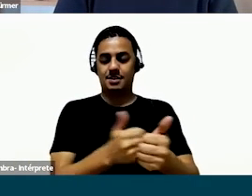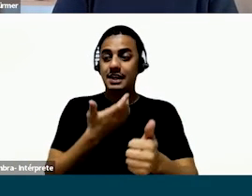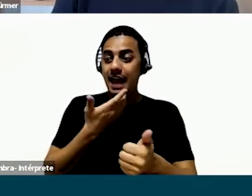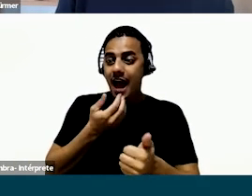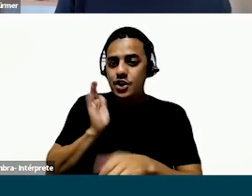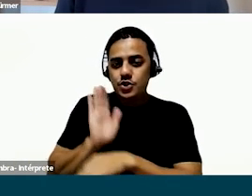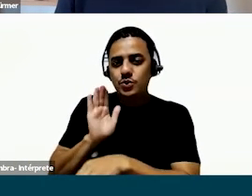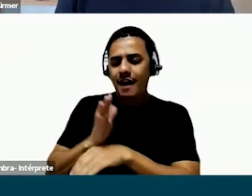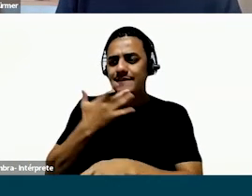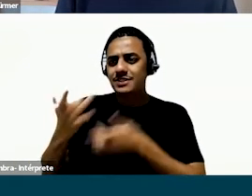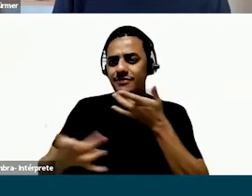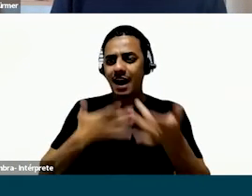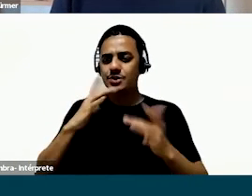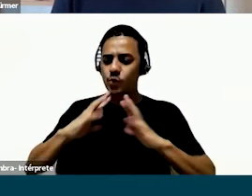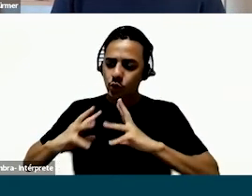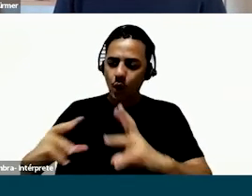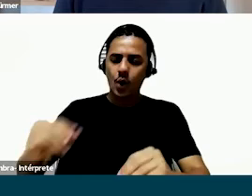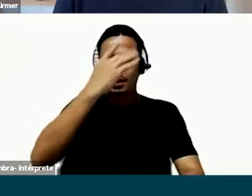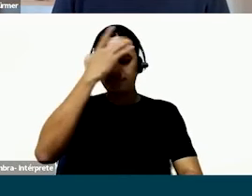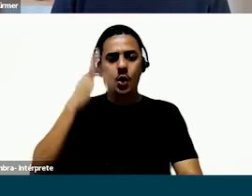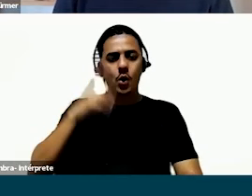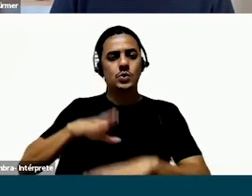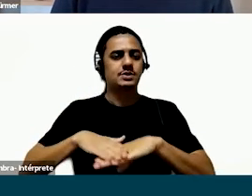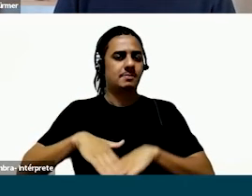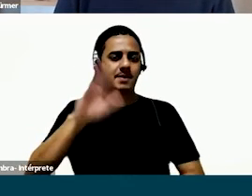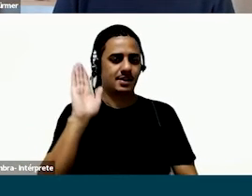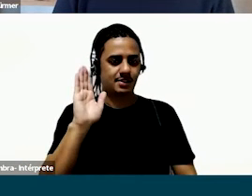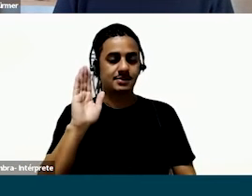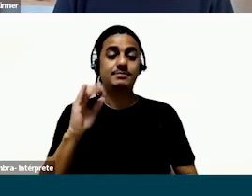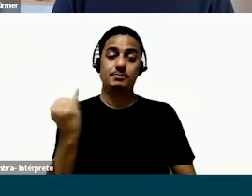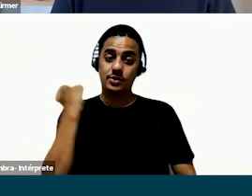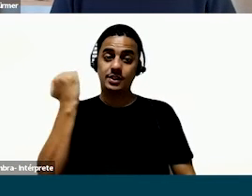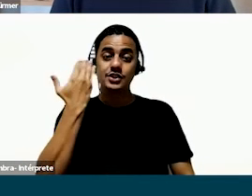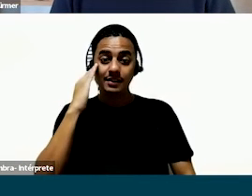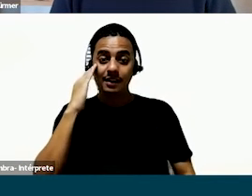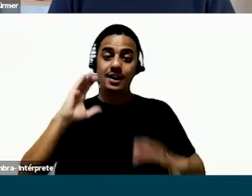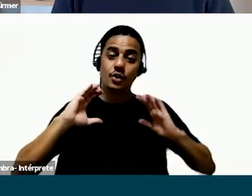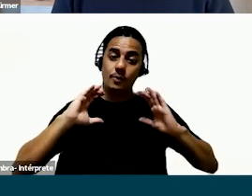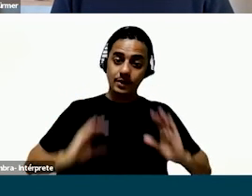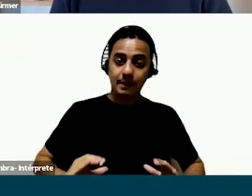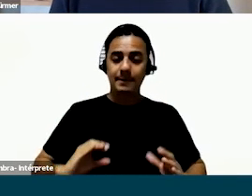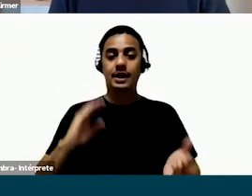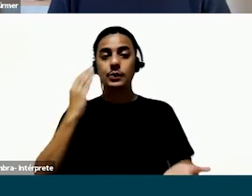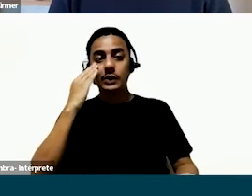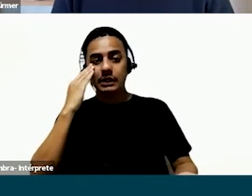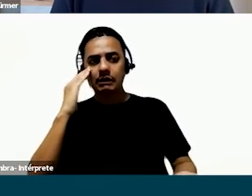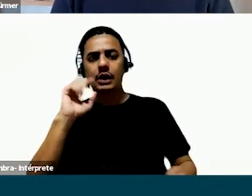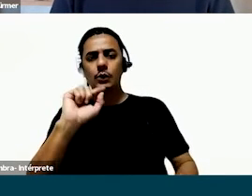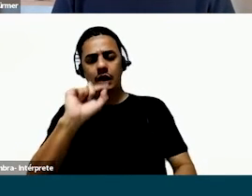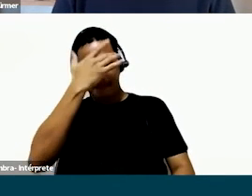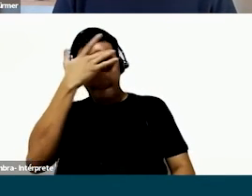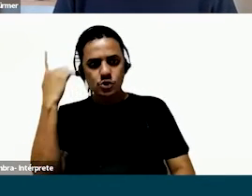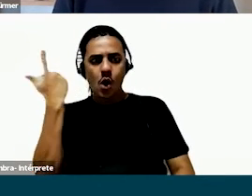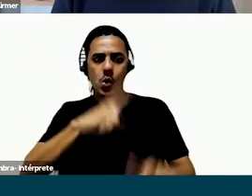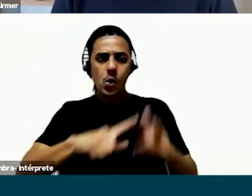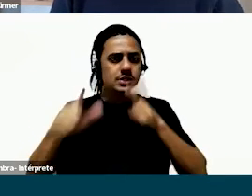construir, facilitar o caminho para as pessoas chegarem lá, e para a gente fazer isso, a gente precisa entender muito claramente com os comportamentos e com o